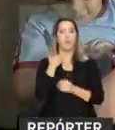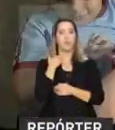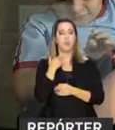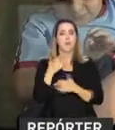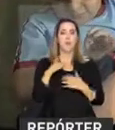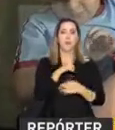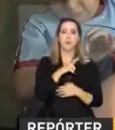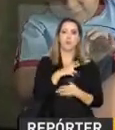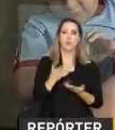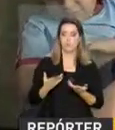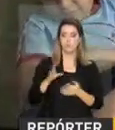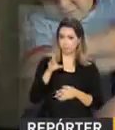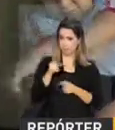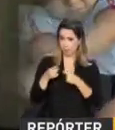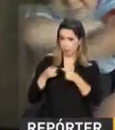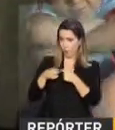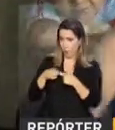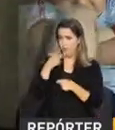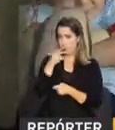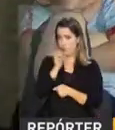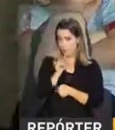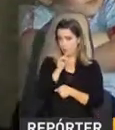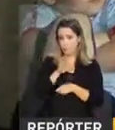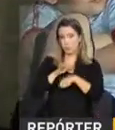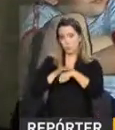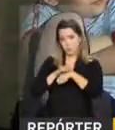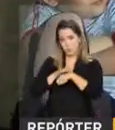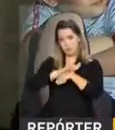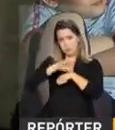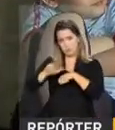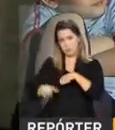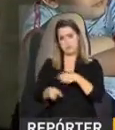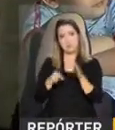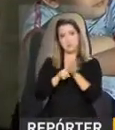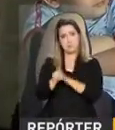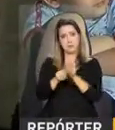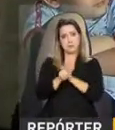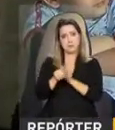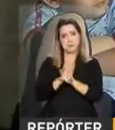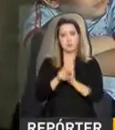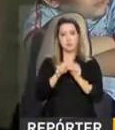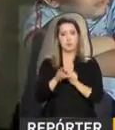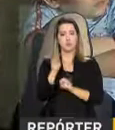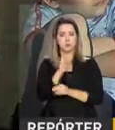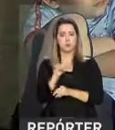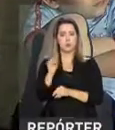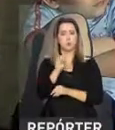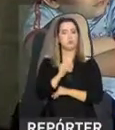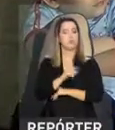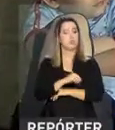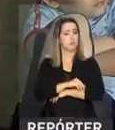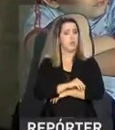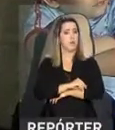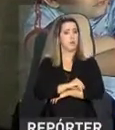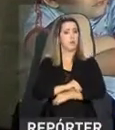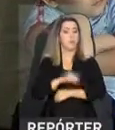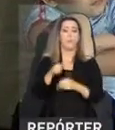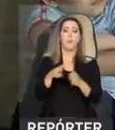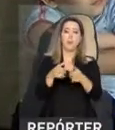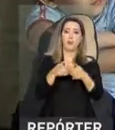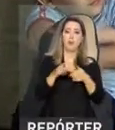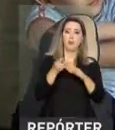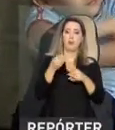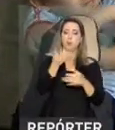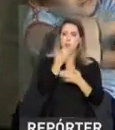obstetra comentou de algumas doenças que estavam sendo pesquisadas, principalmente o diabetes, que estava sendo pesquisada a partir da coleta do